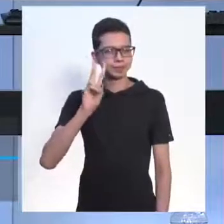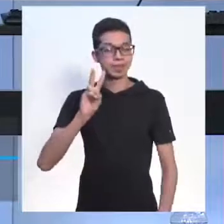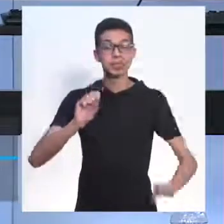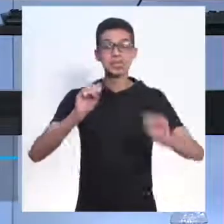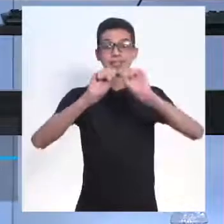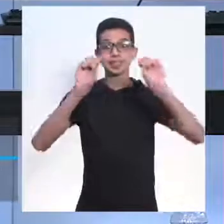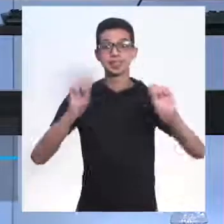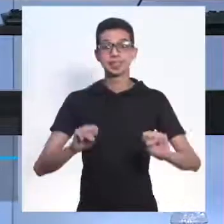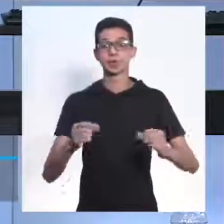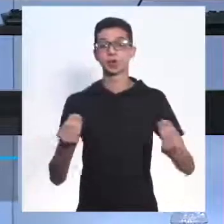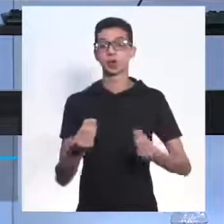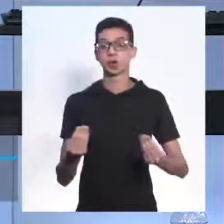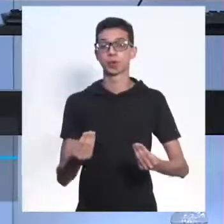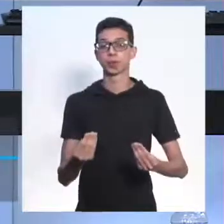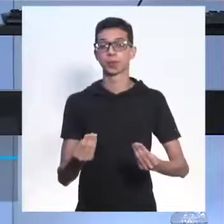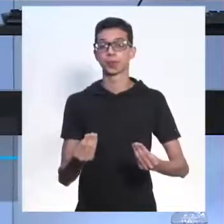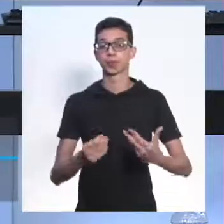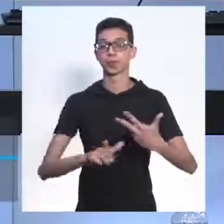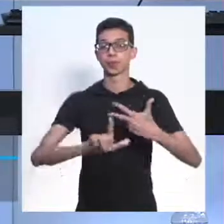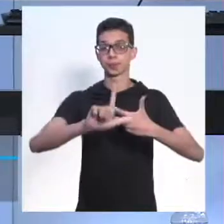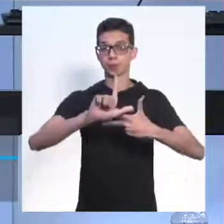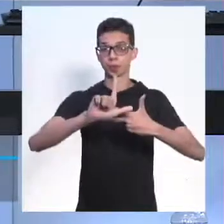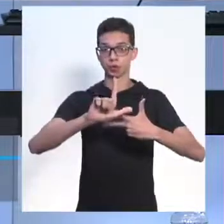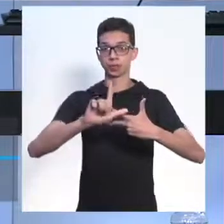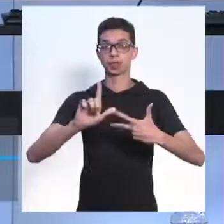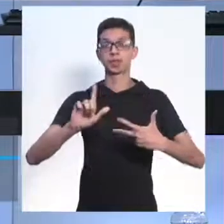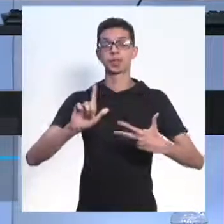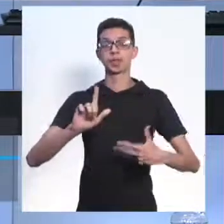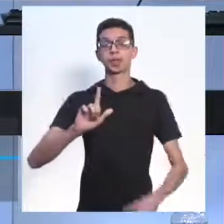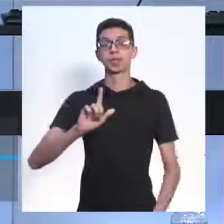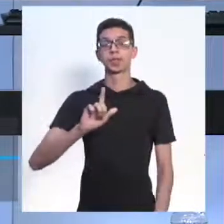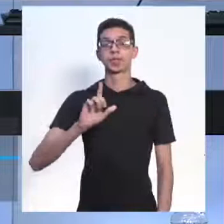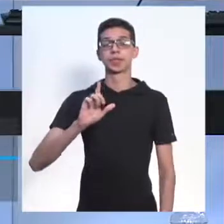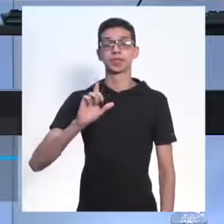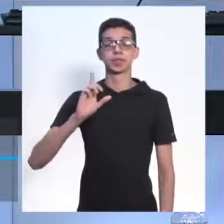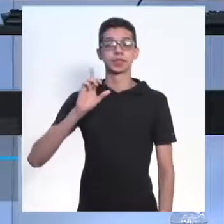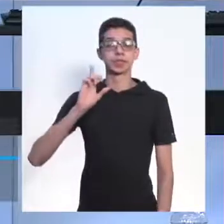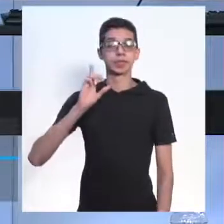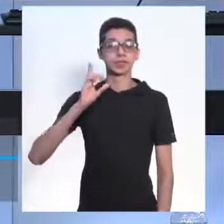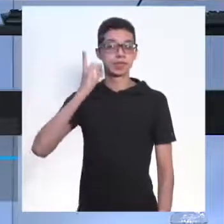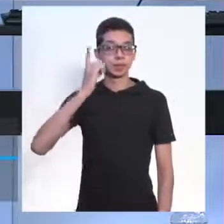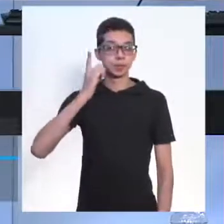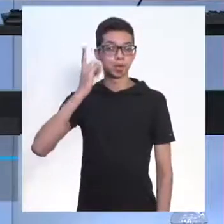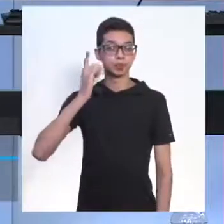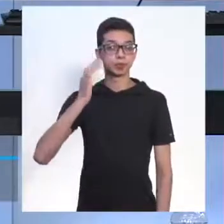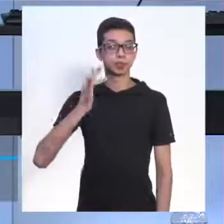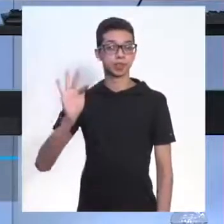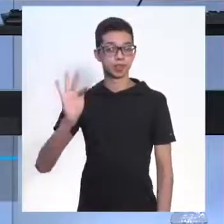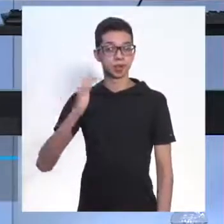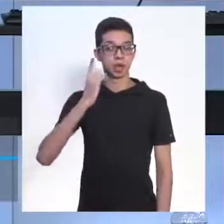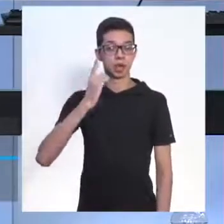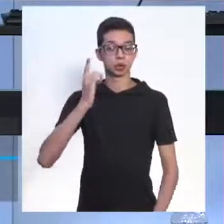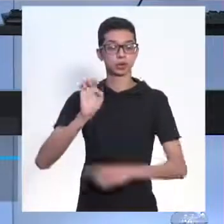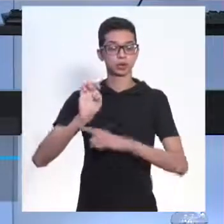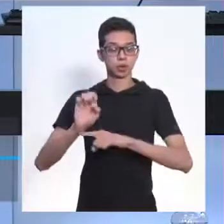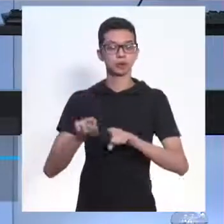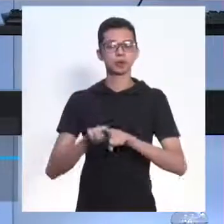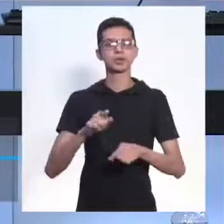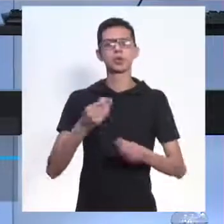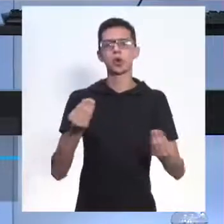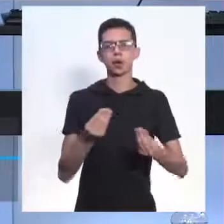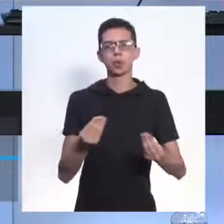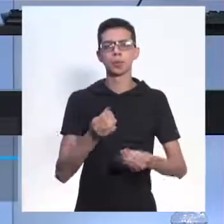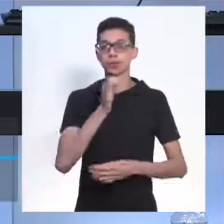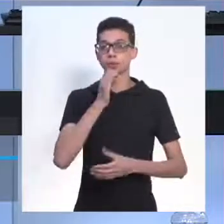sistema para o poder legislativo deputados estaduais e federais vereadores é proporcional qualquer pessoa que saiba